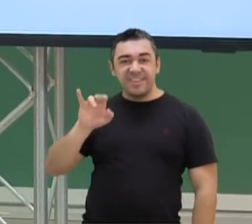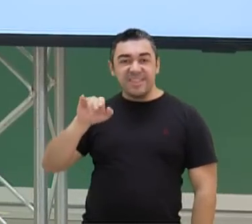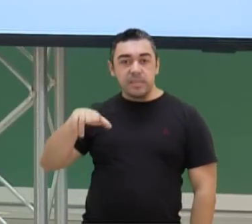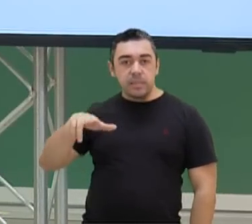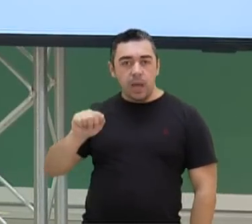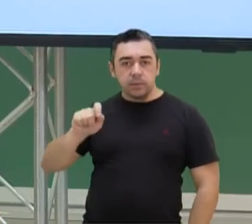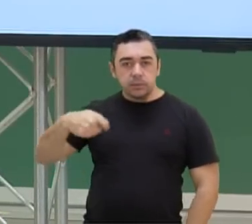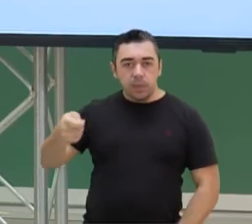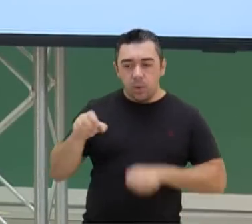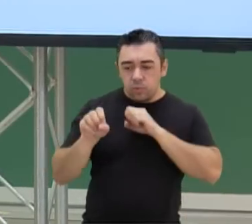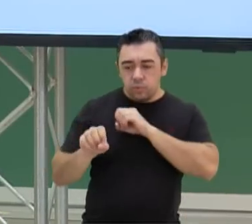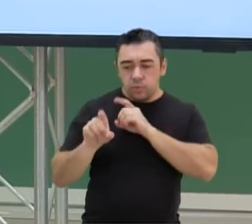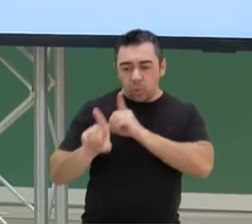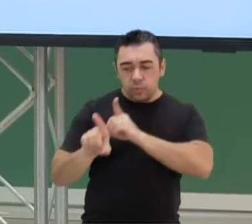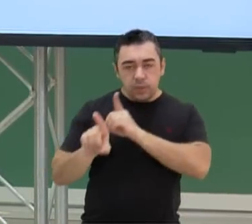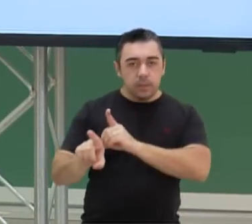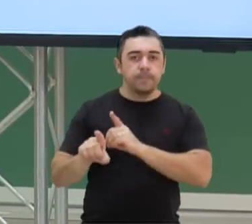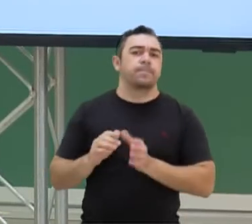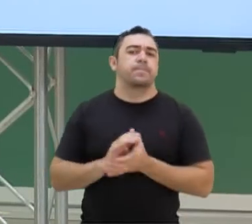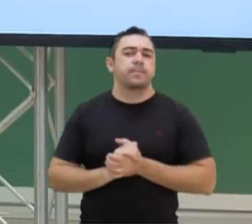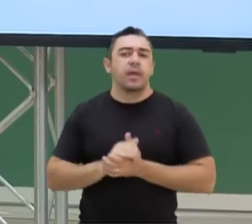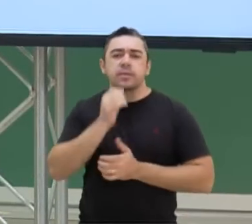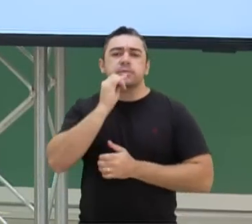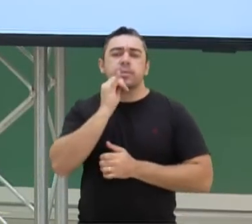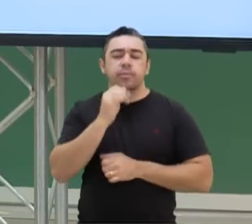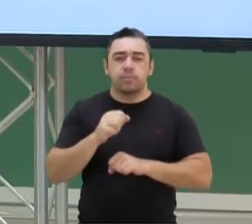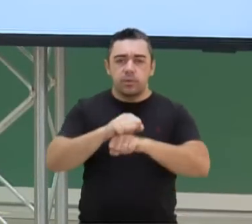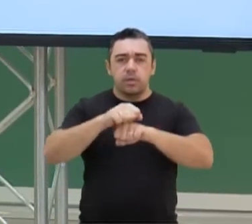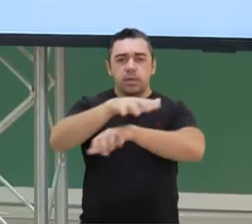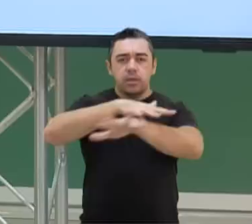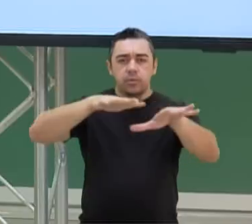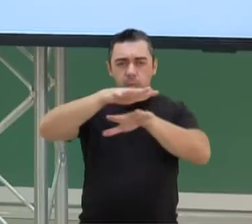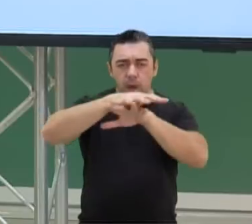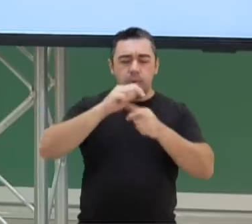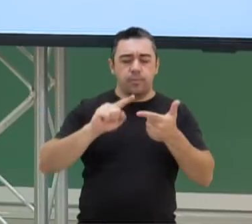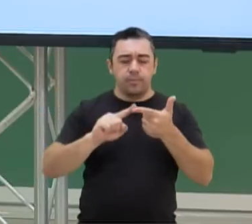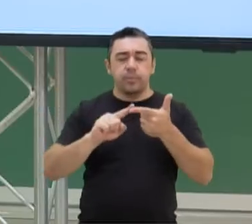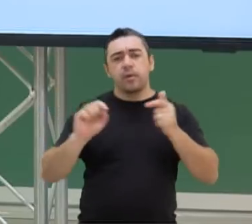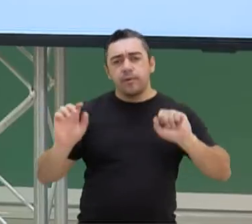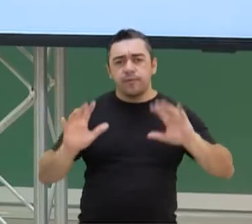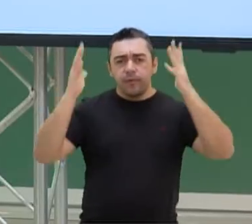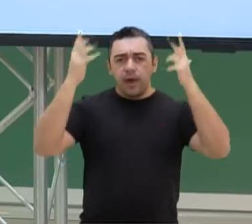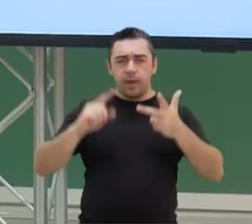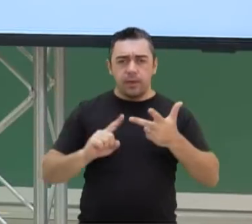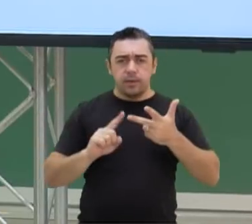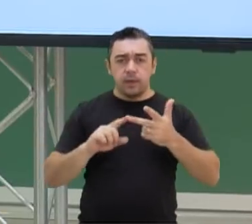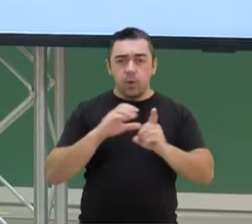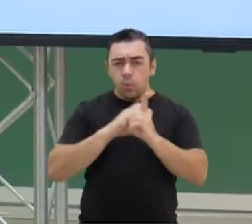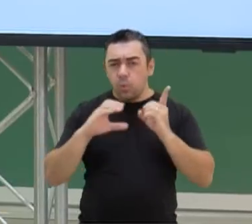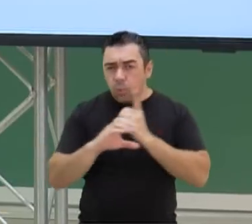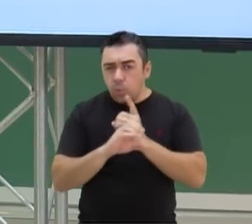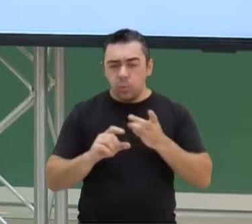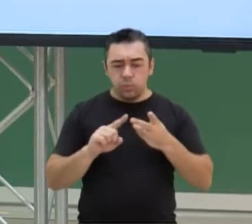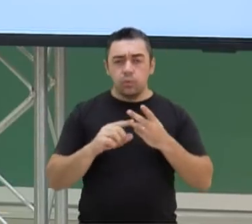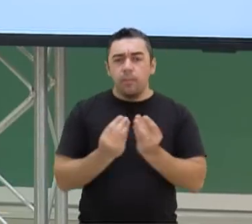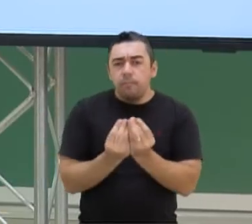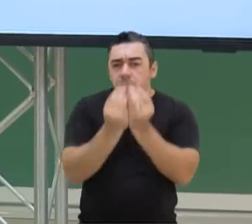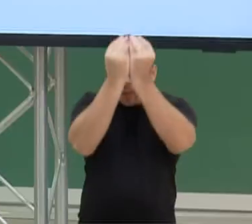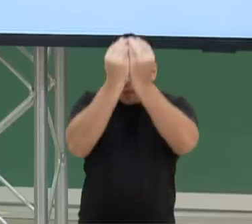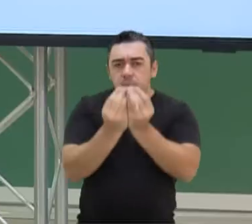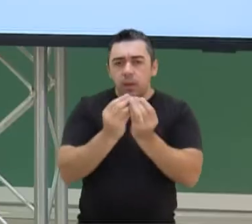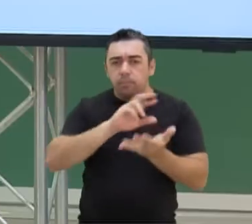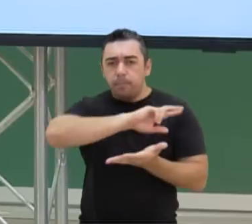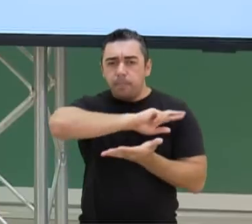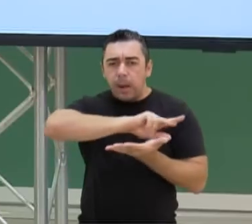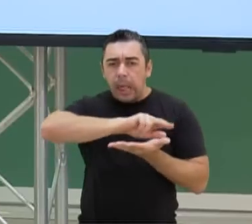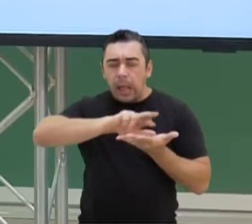desses princípios éticos. Os rituais, as festas, as celebrações, os cultos, missas, enfim.